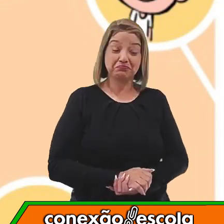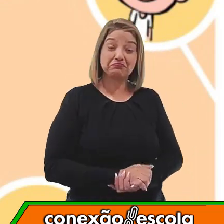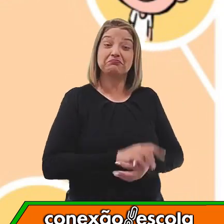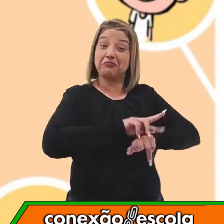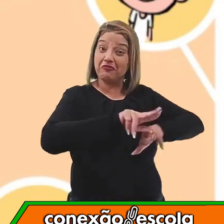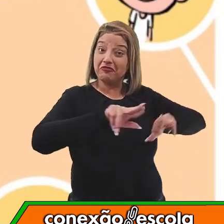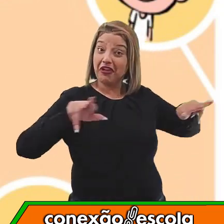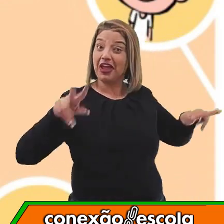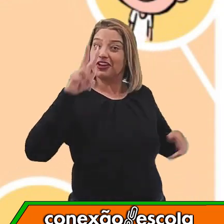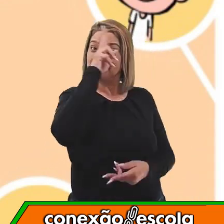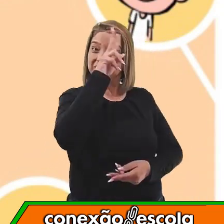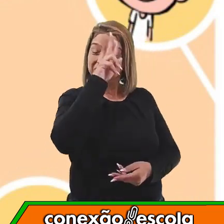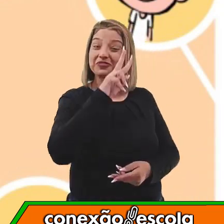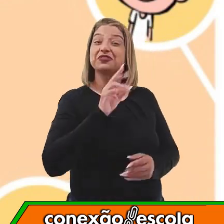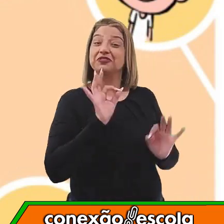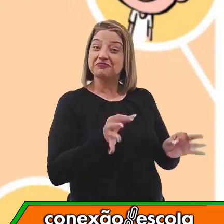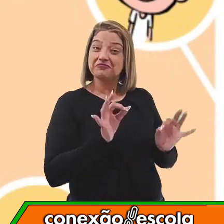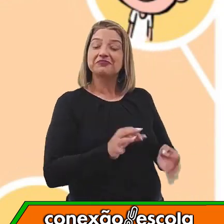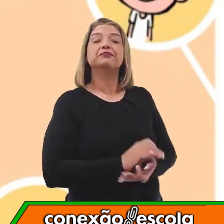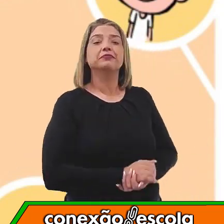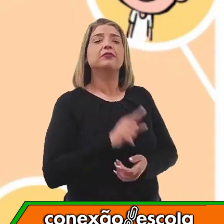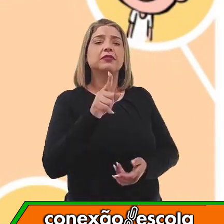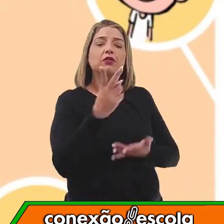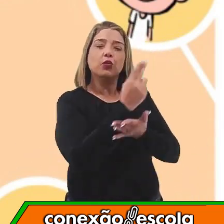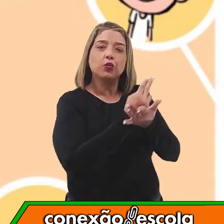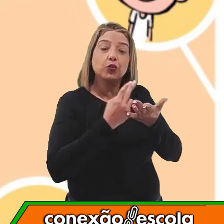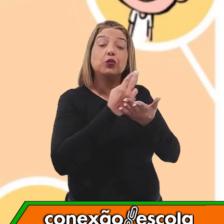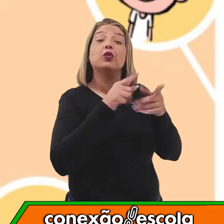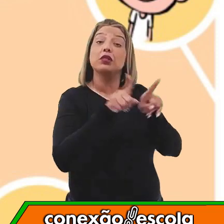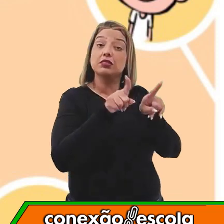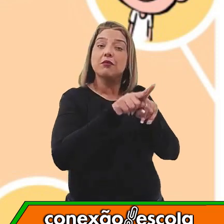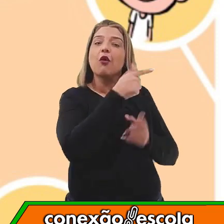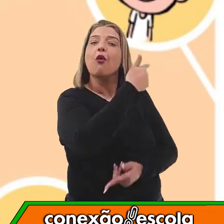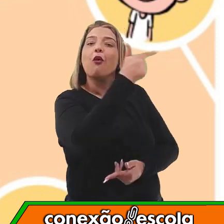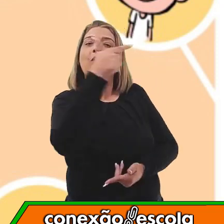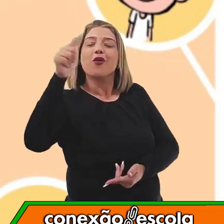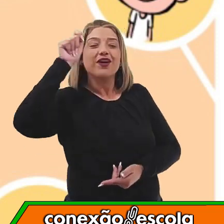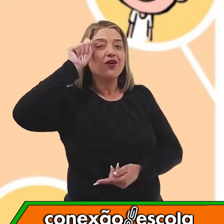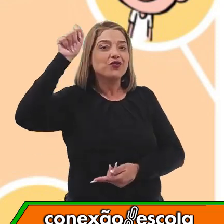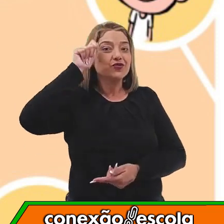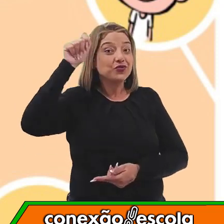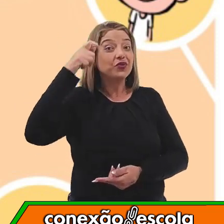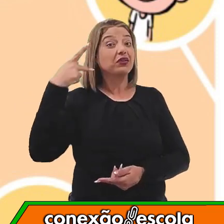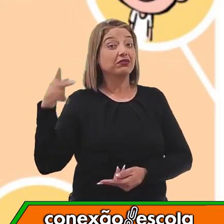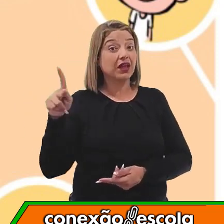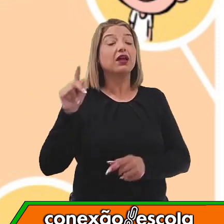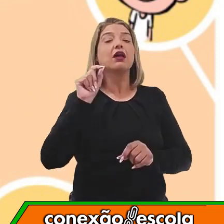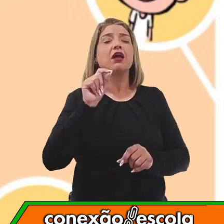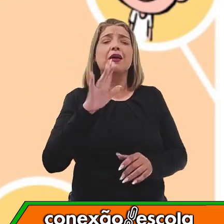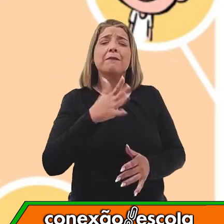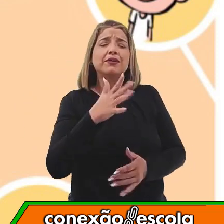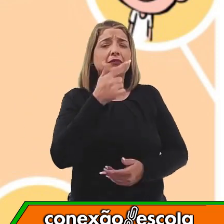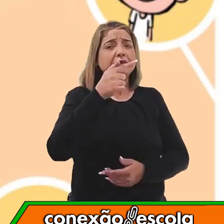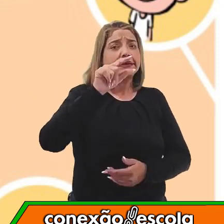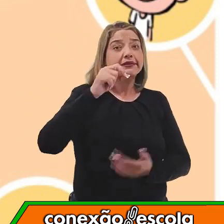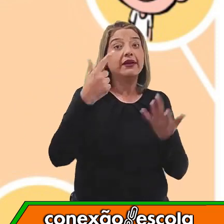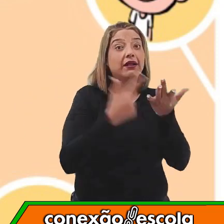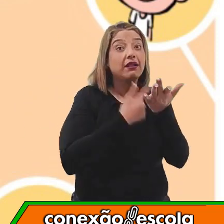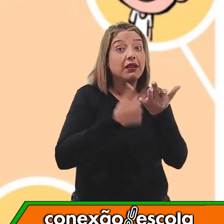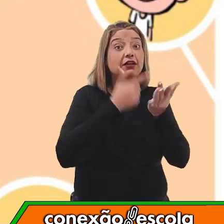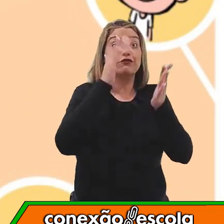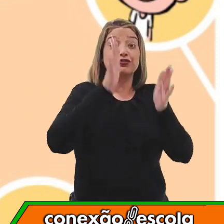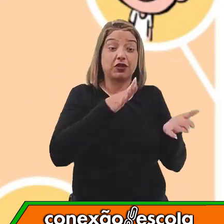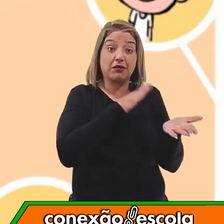histórias, né, Pro? Muitas, muitas. Ele ilustrou textos de outros autores e tem por volta de 70